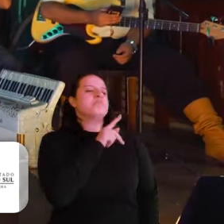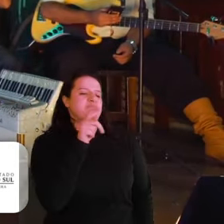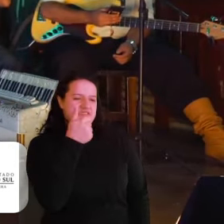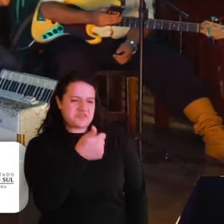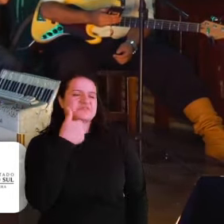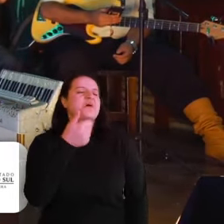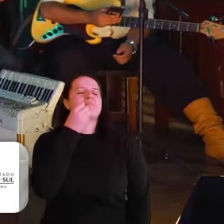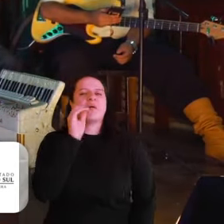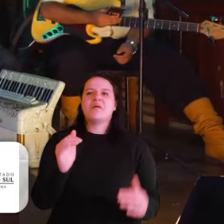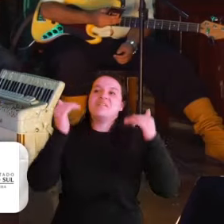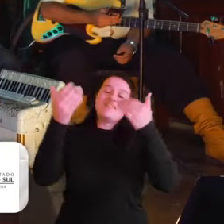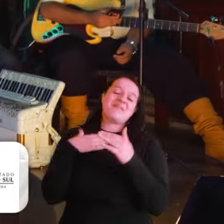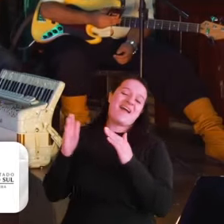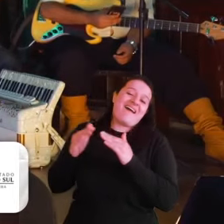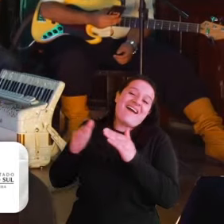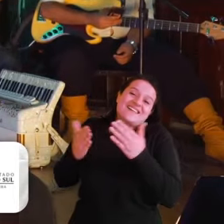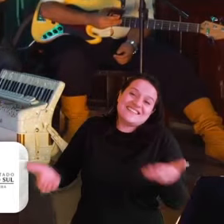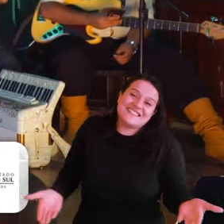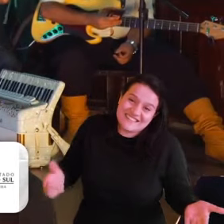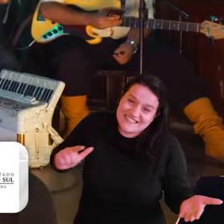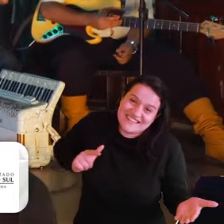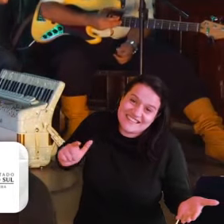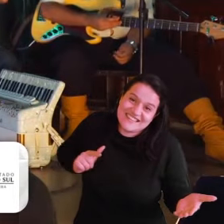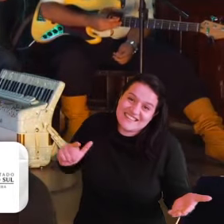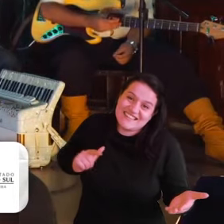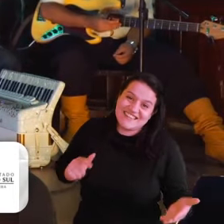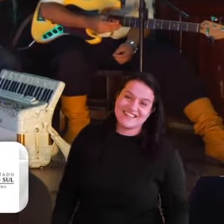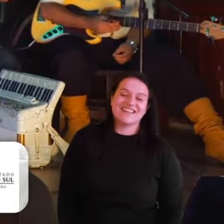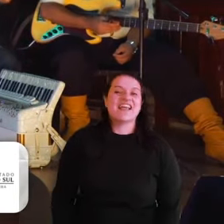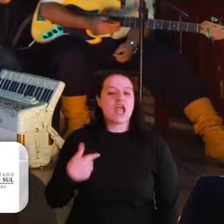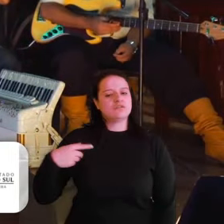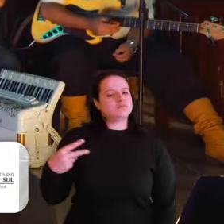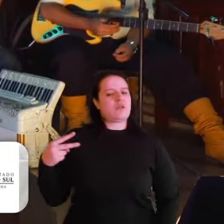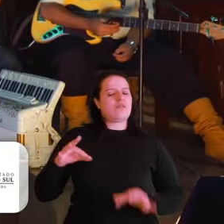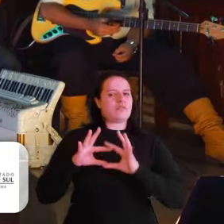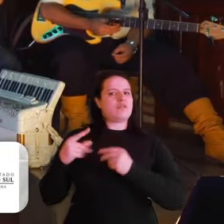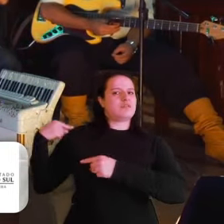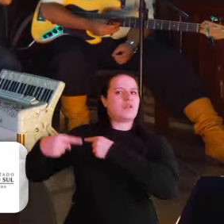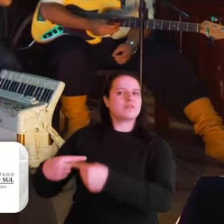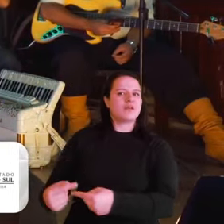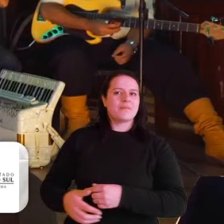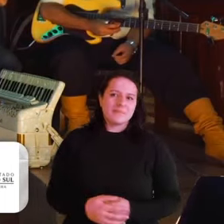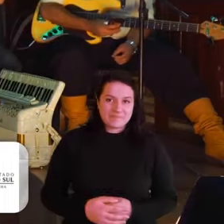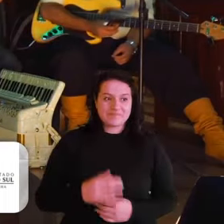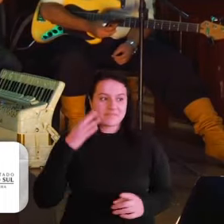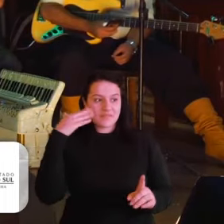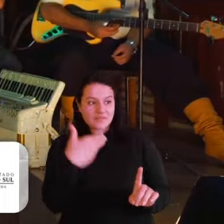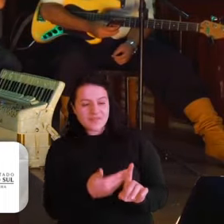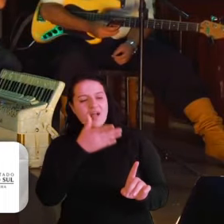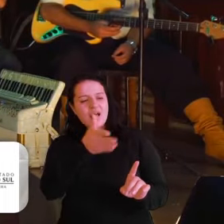É, beleza. Vamos nós somos da segunda safra. Vamos homenagear o Gildinho, que está lá na chácara assistindo nós aí. Todos os pessoal dos Monarcas